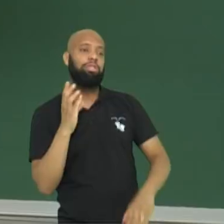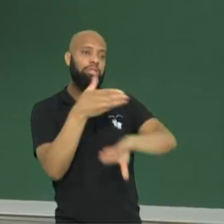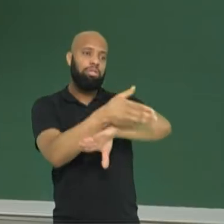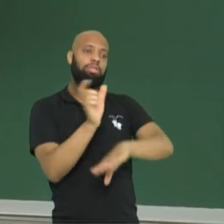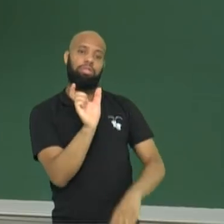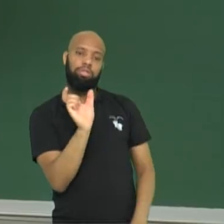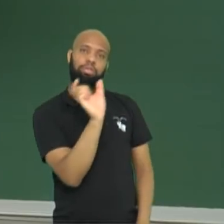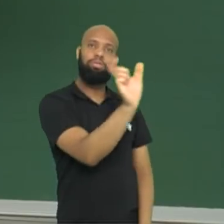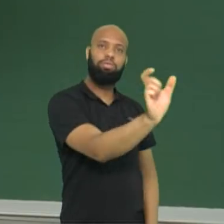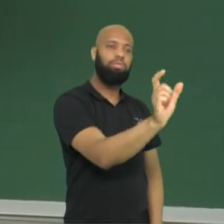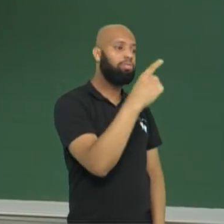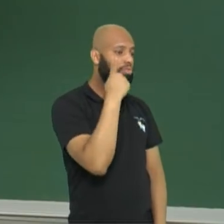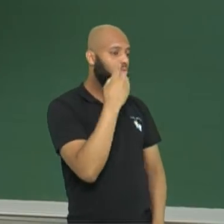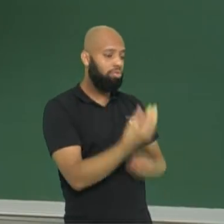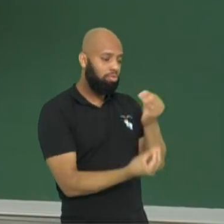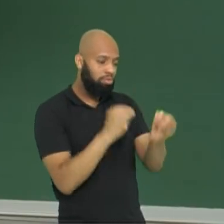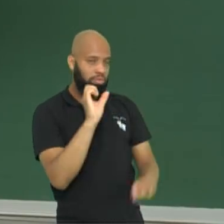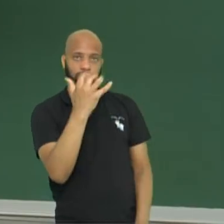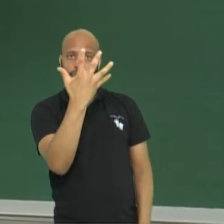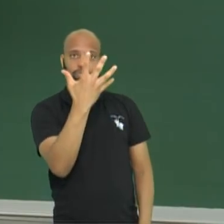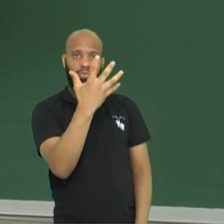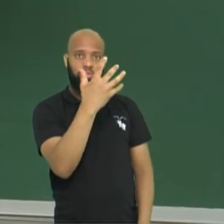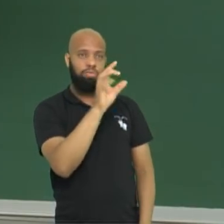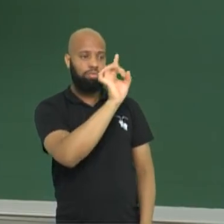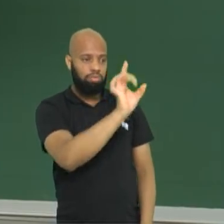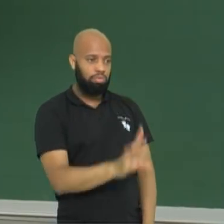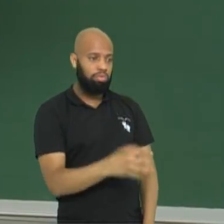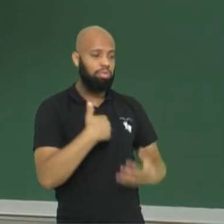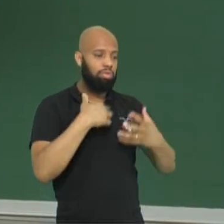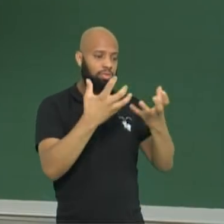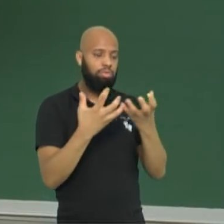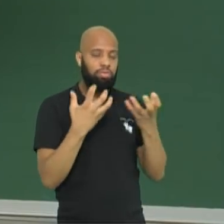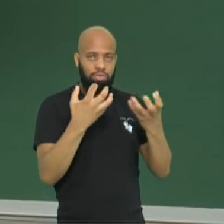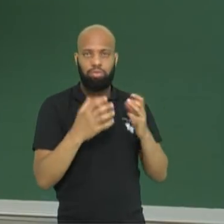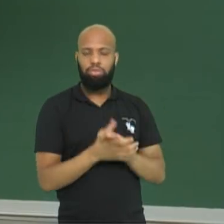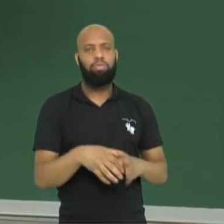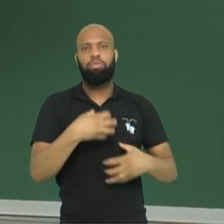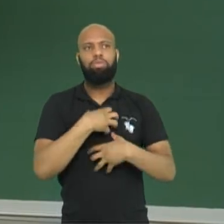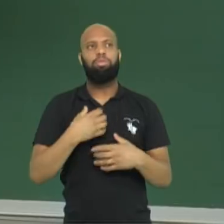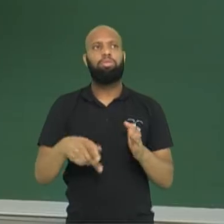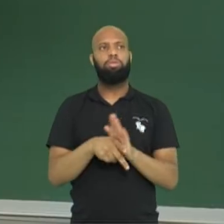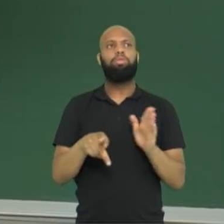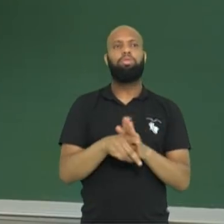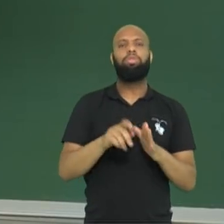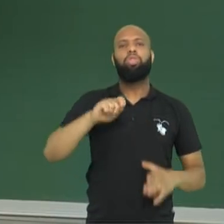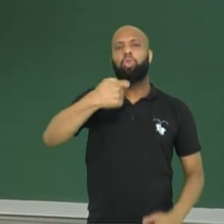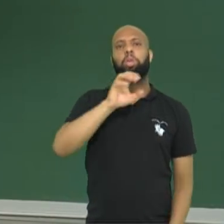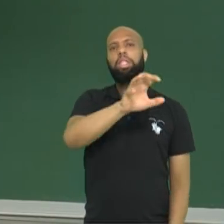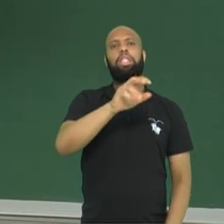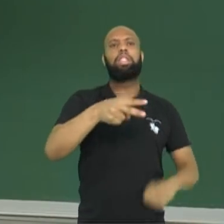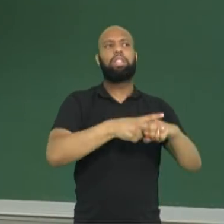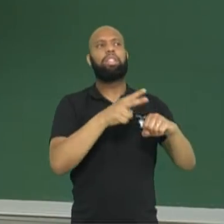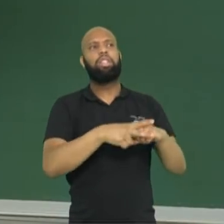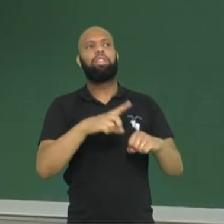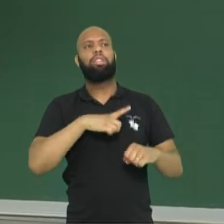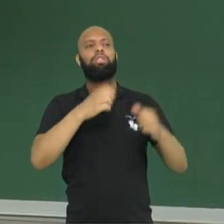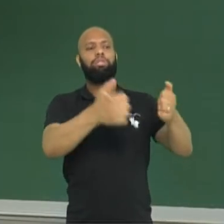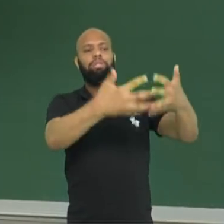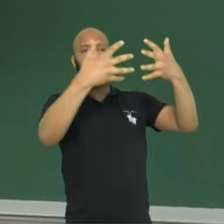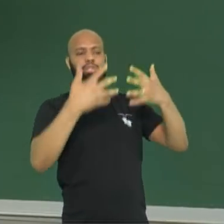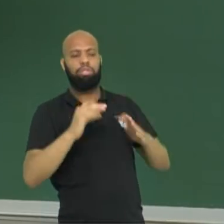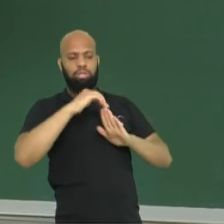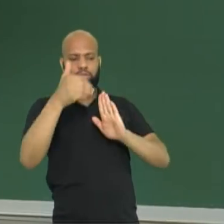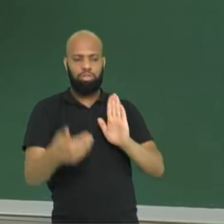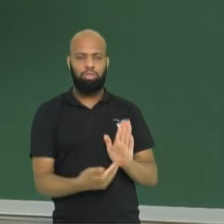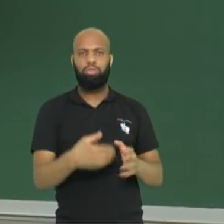pode pesquisar. Coloca o verbo, né, e diz lá, escreve lá, né, conjugações sobre tal verbo. E aí aparecem